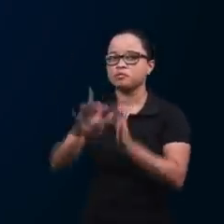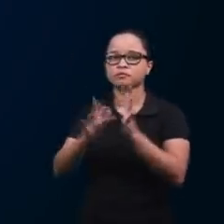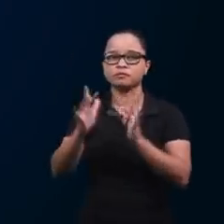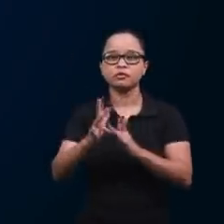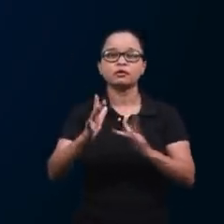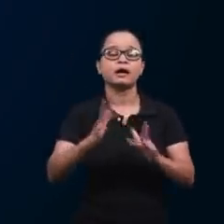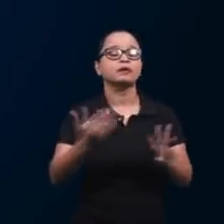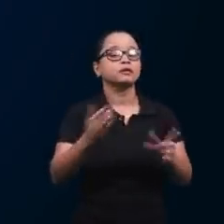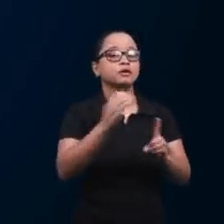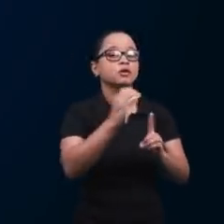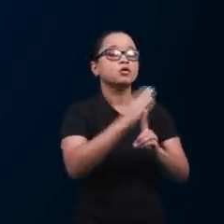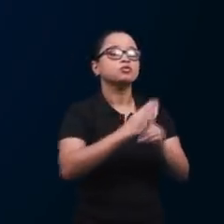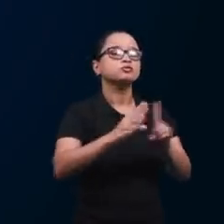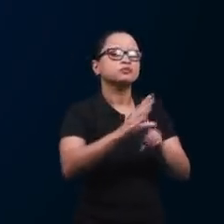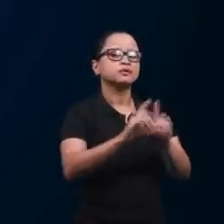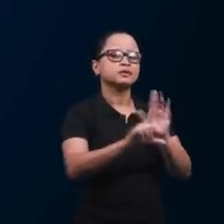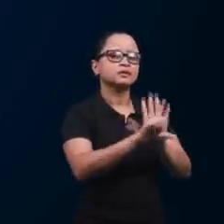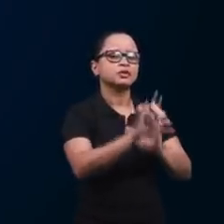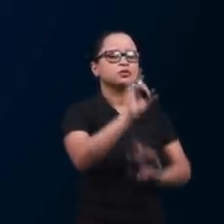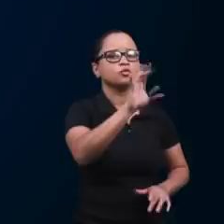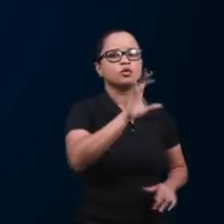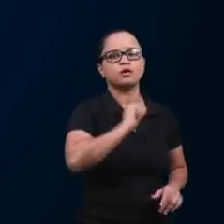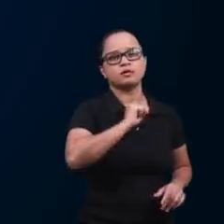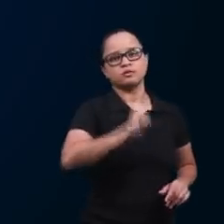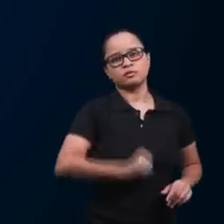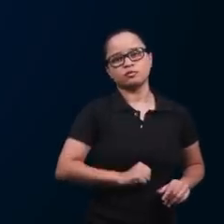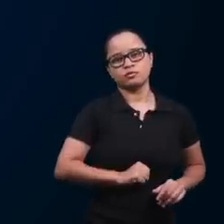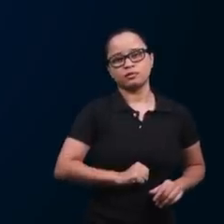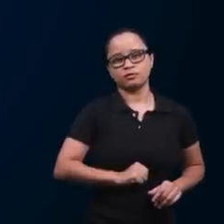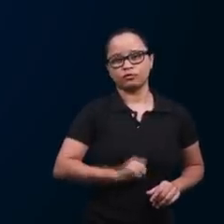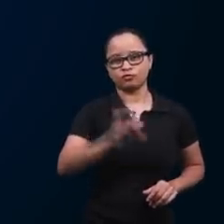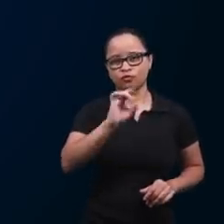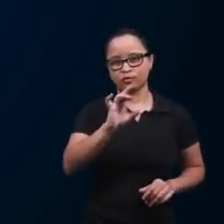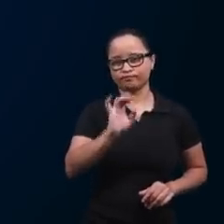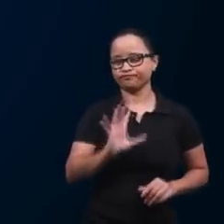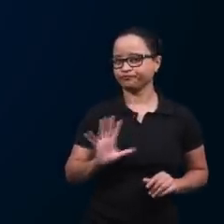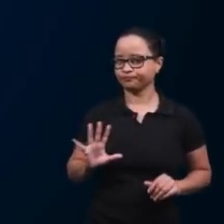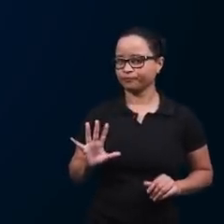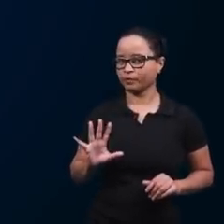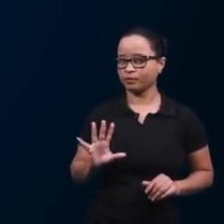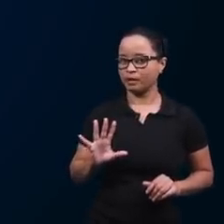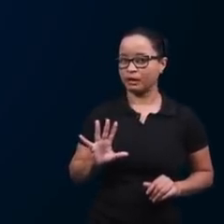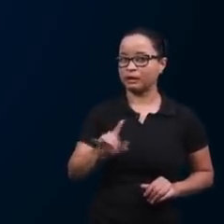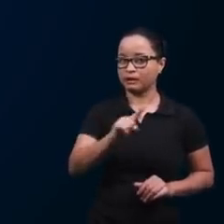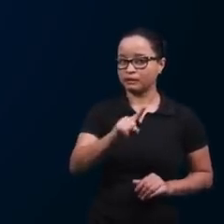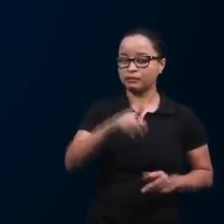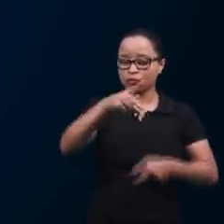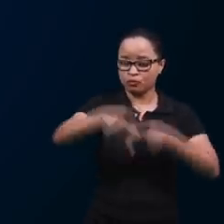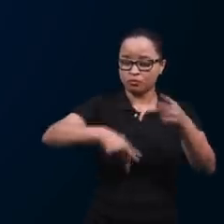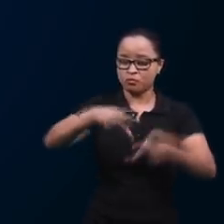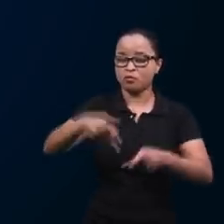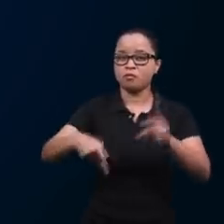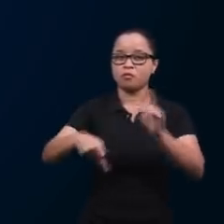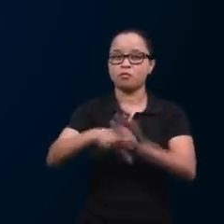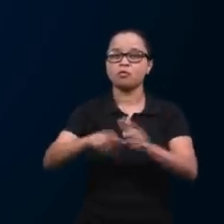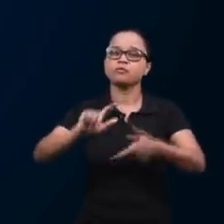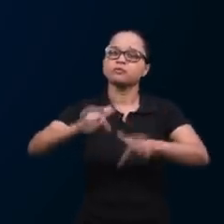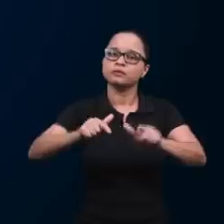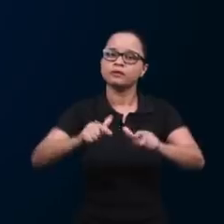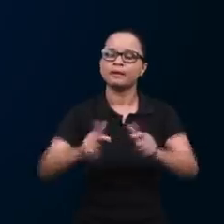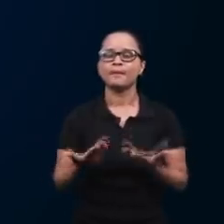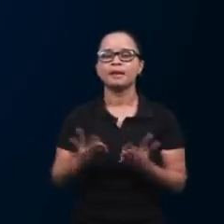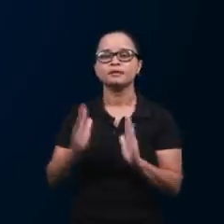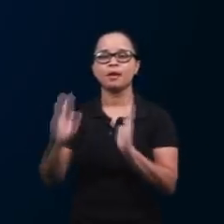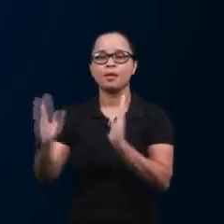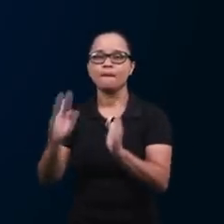no culto da Lei apenas os sacerdotes podem oferecer sacrifícios a Deus em favor do povo de Israel no